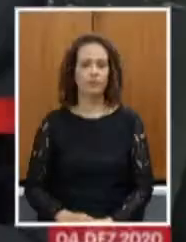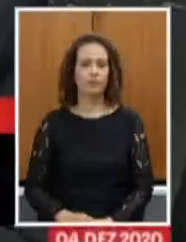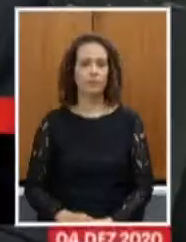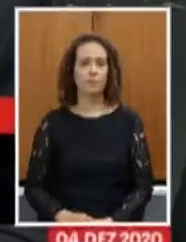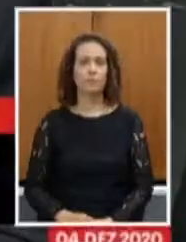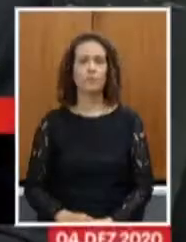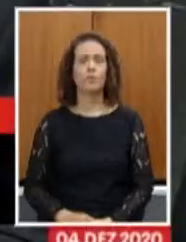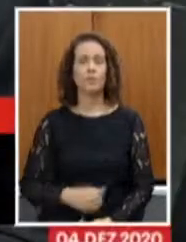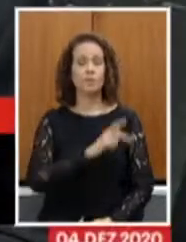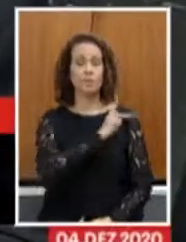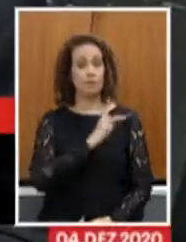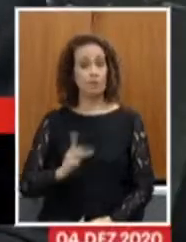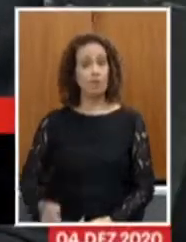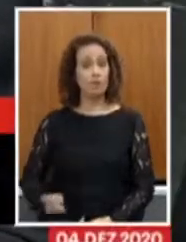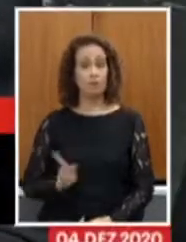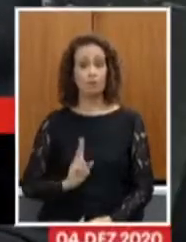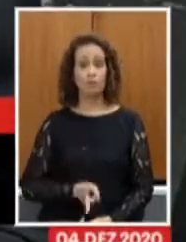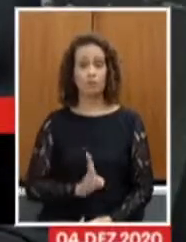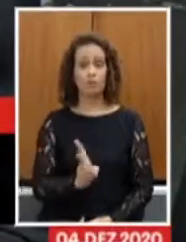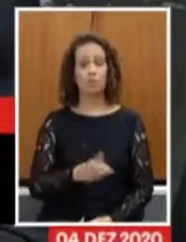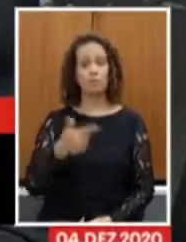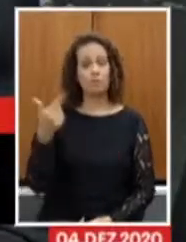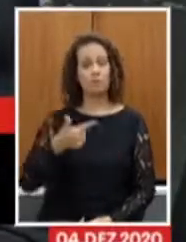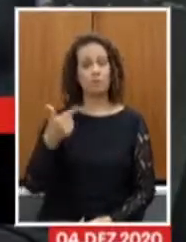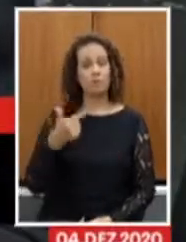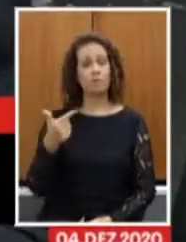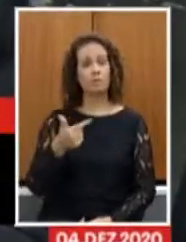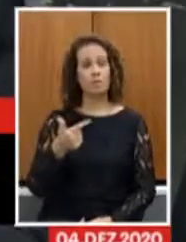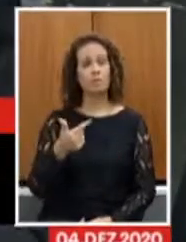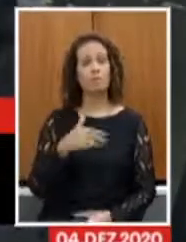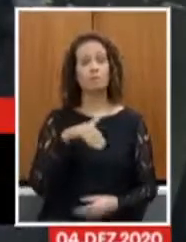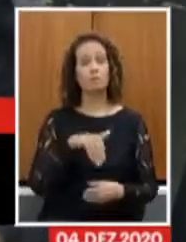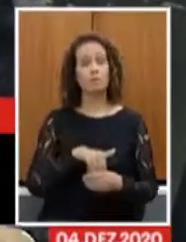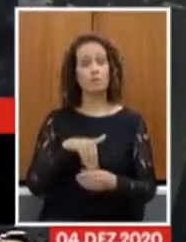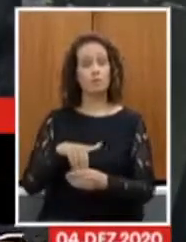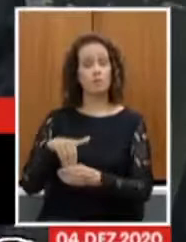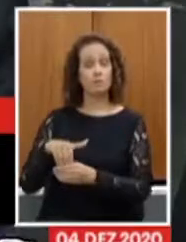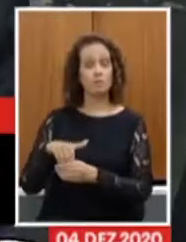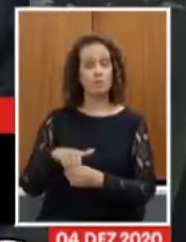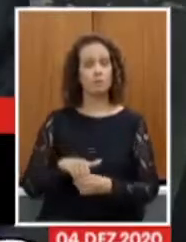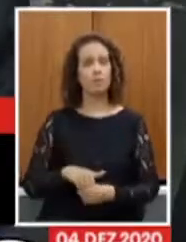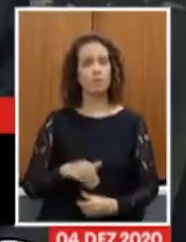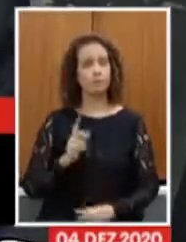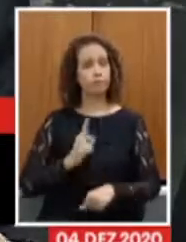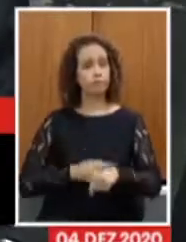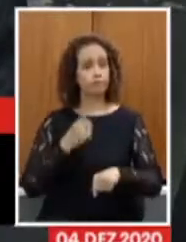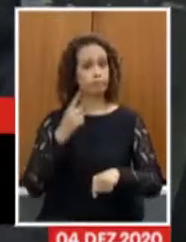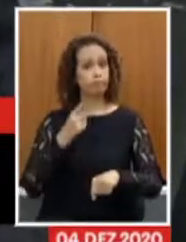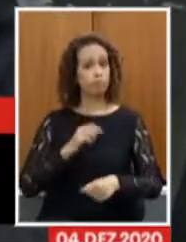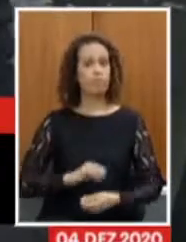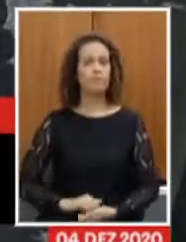A presidência vai proceder à segunda chamada de votação. Em votação.